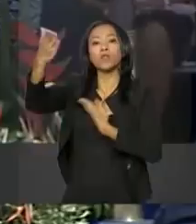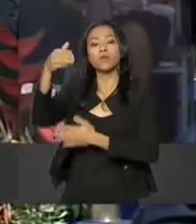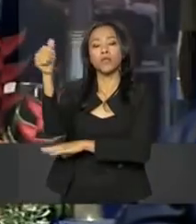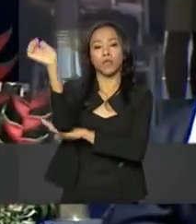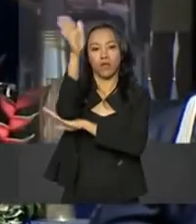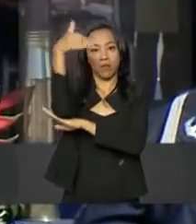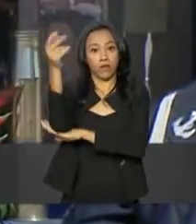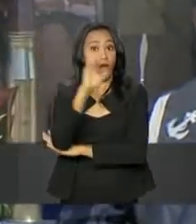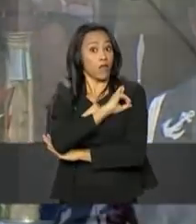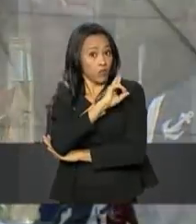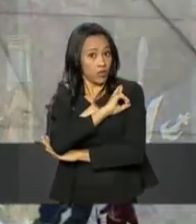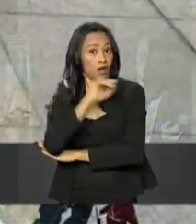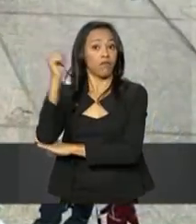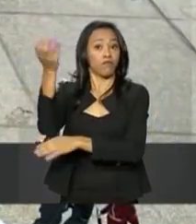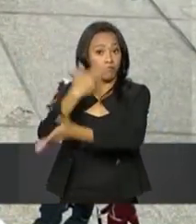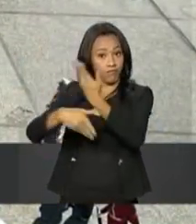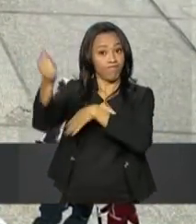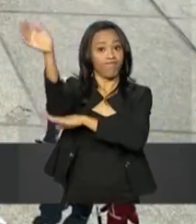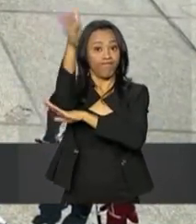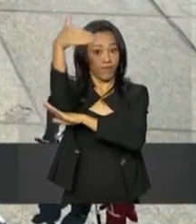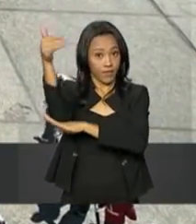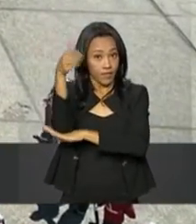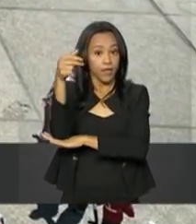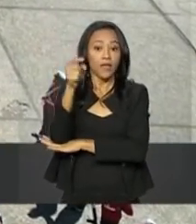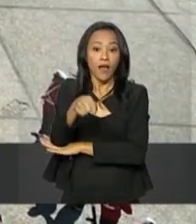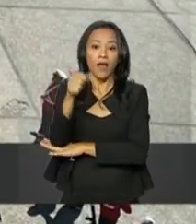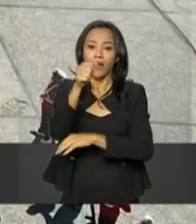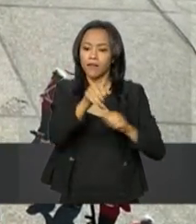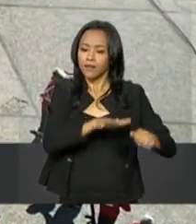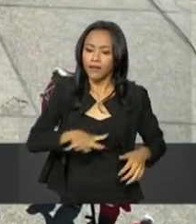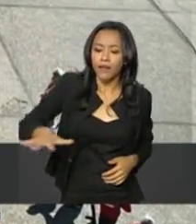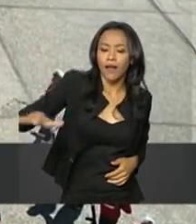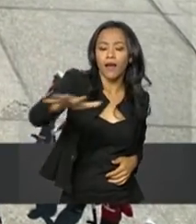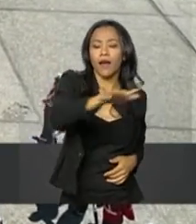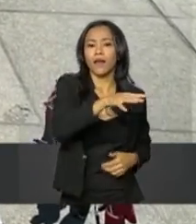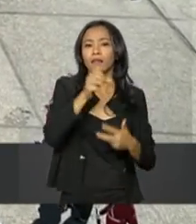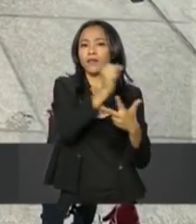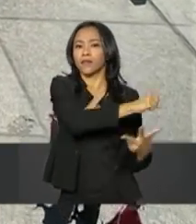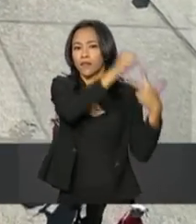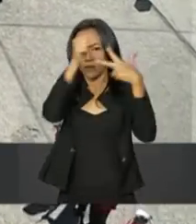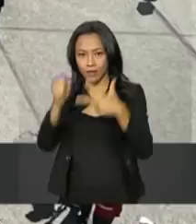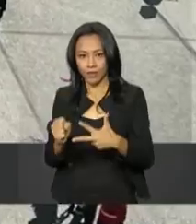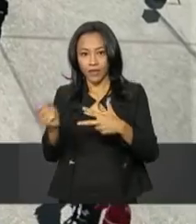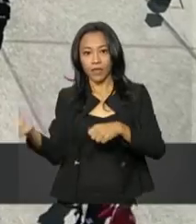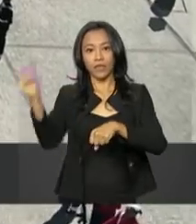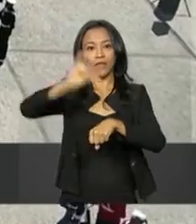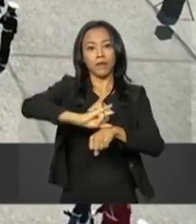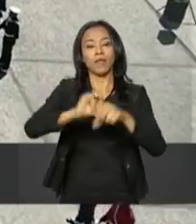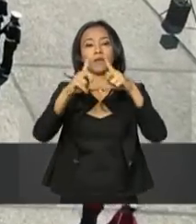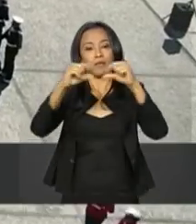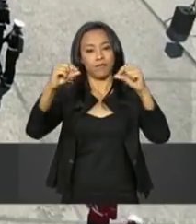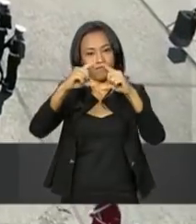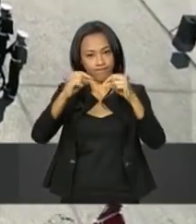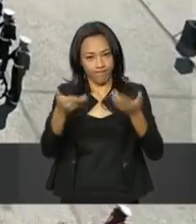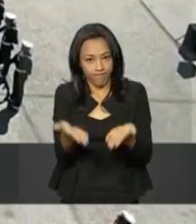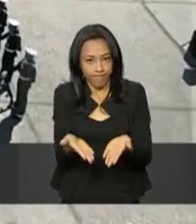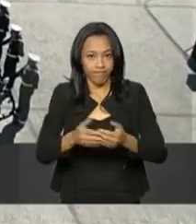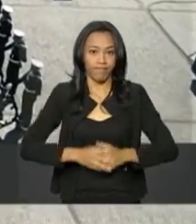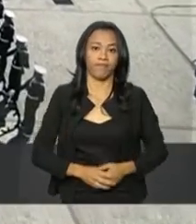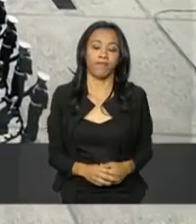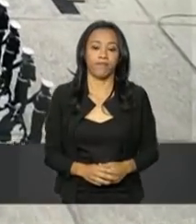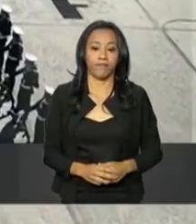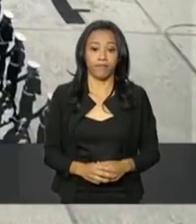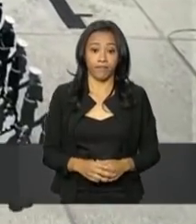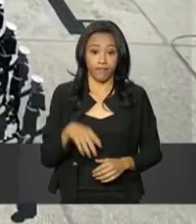nacional, a qual é perenemente hasteada na Praça dos Três Poderes da Capital Federal.